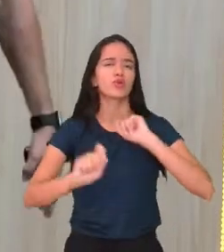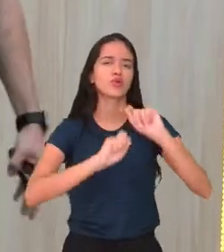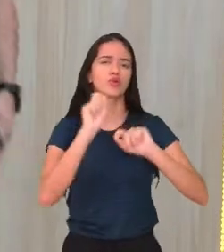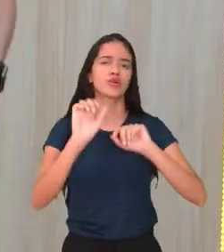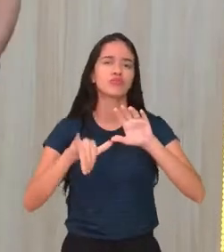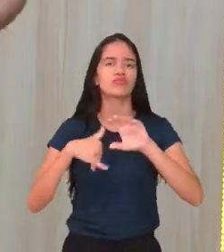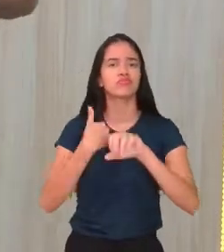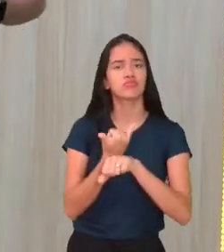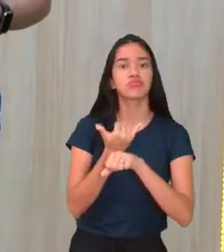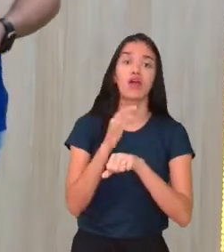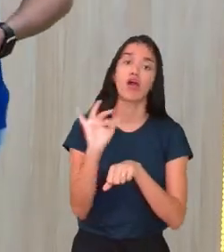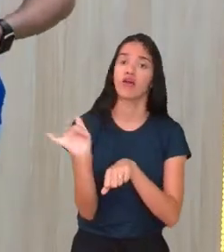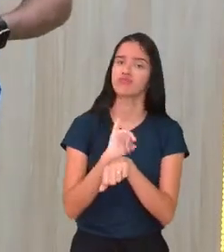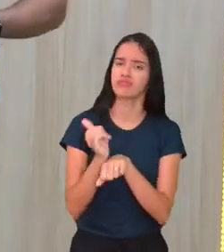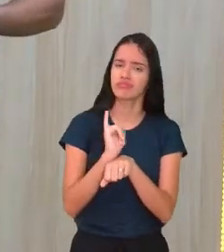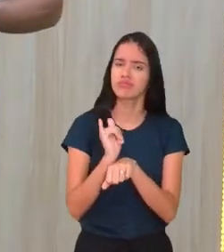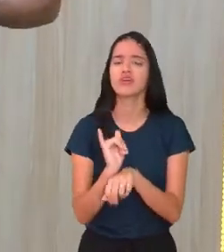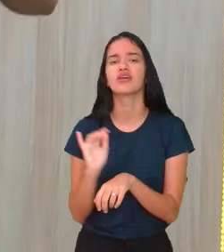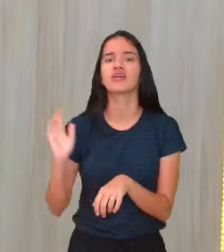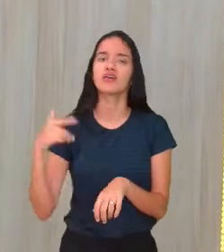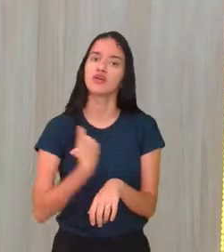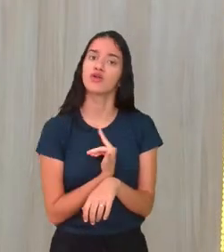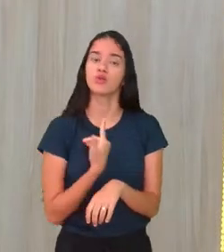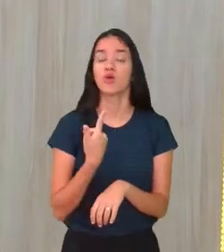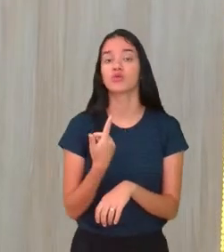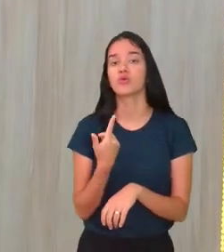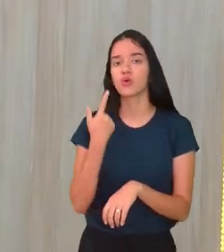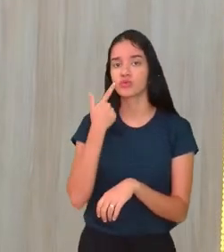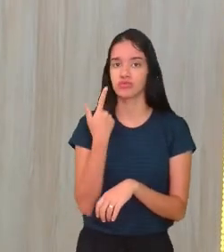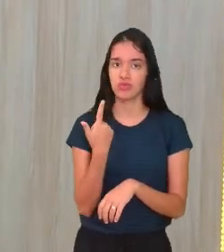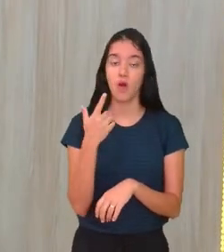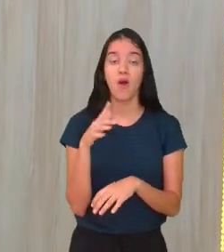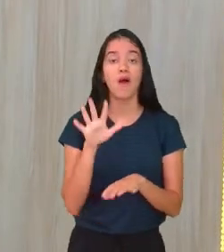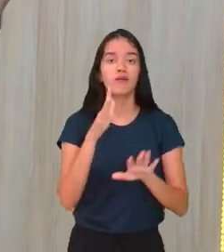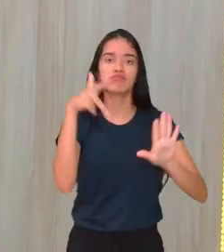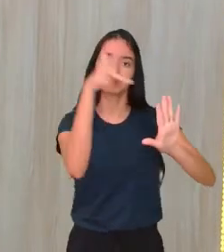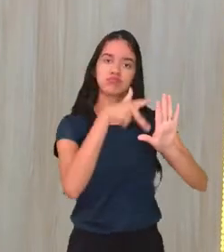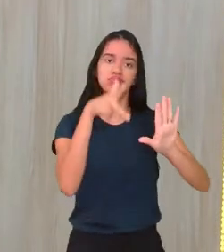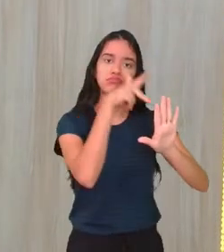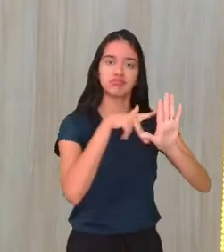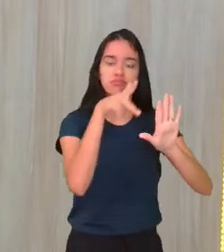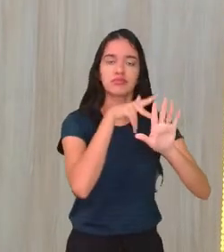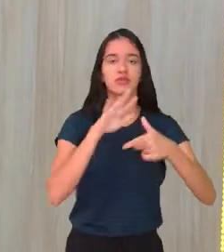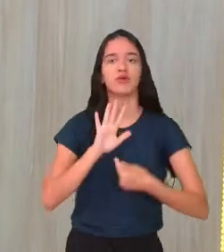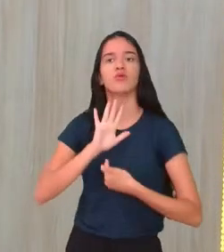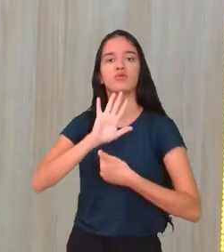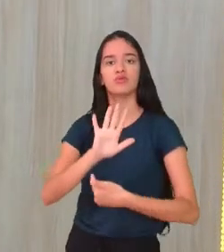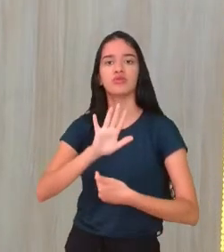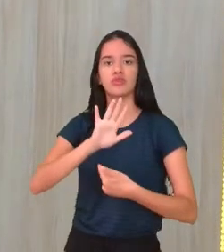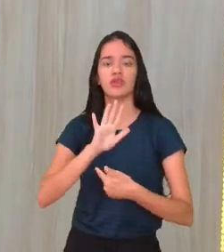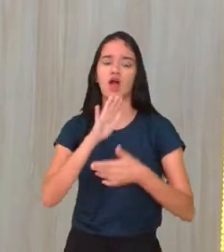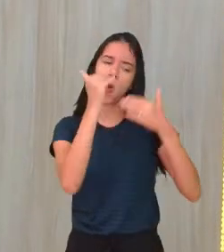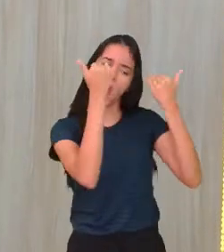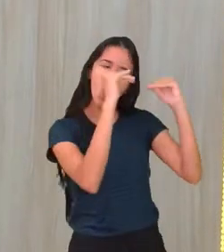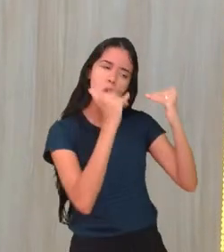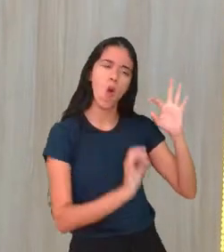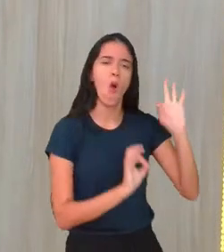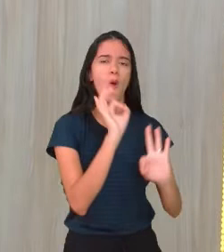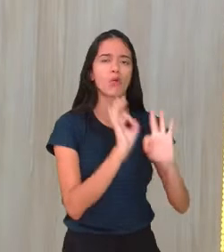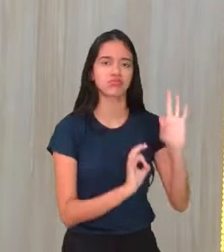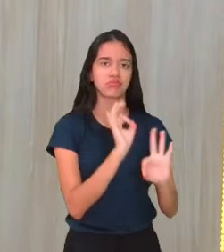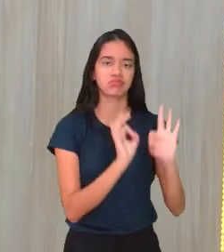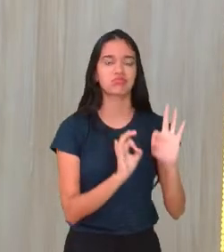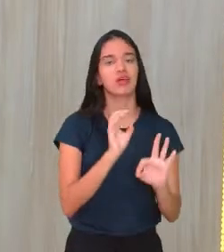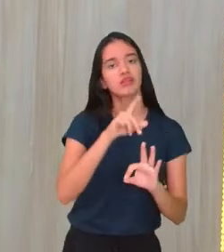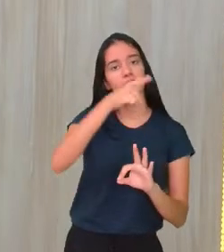no YouTube. Lá a gente colocou aí, o pessoal do TI, né, uma plataforma totalmente organizada para